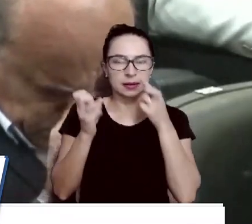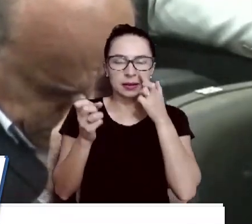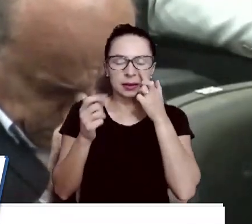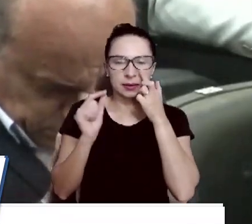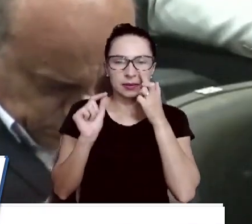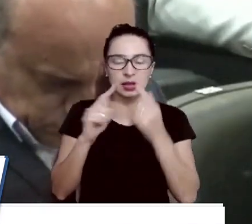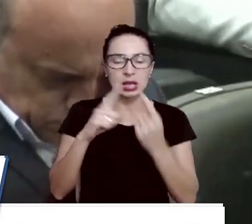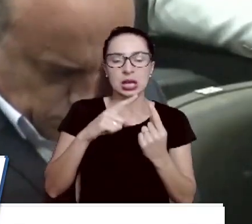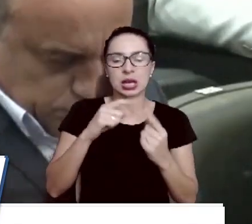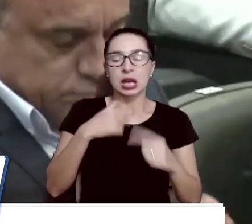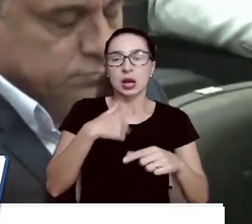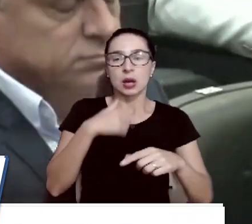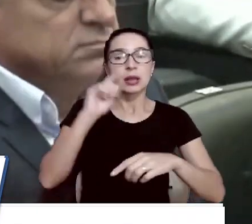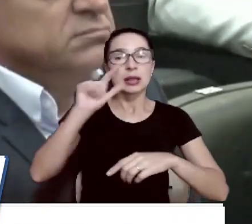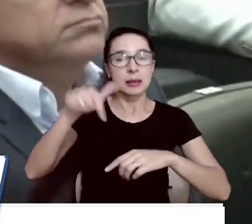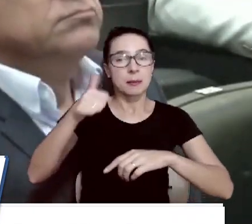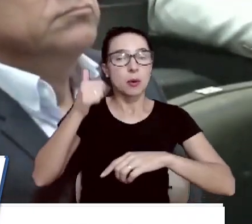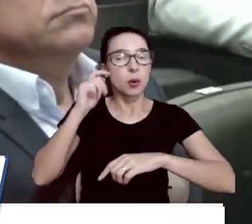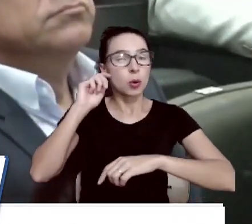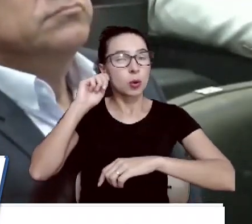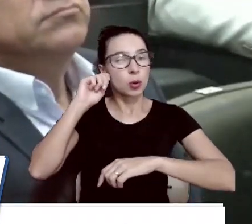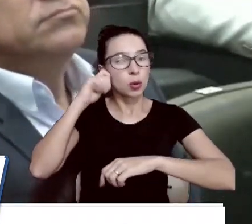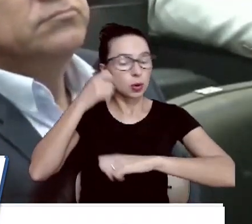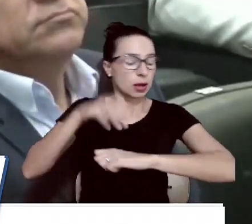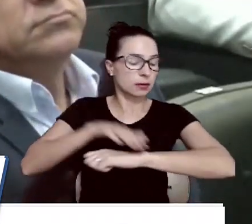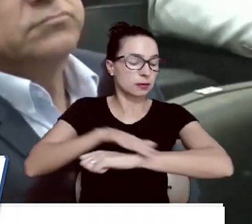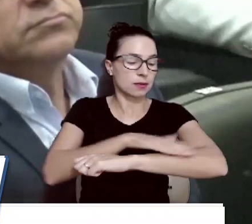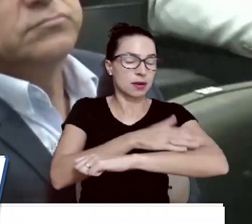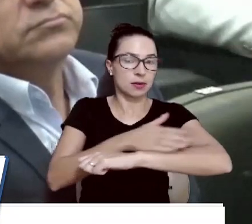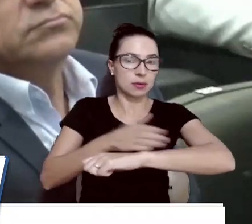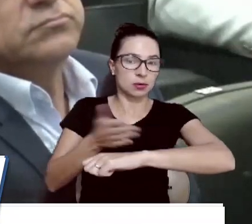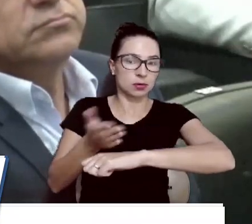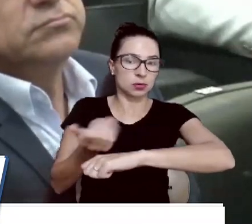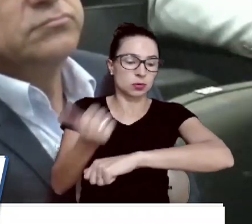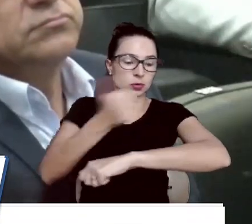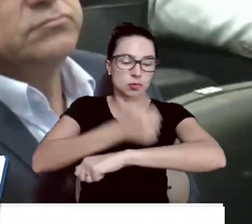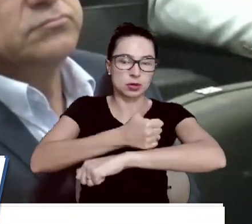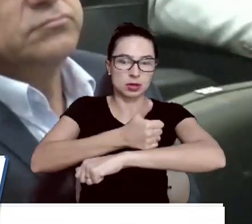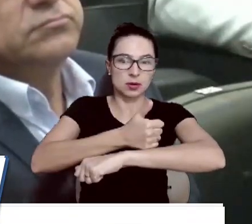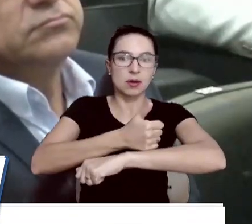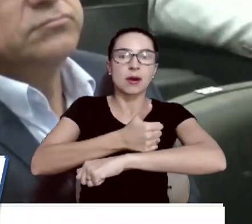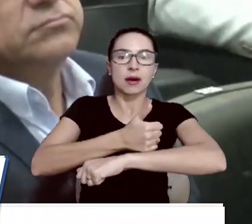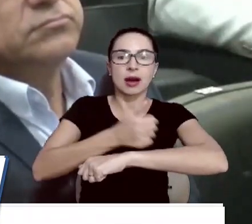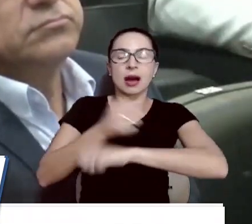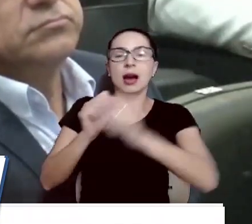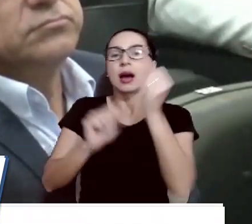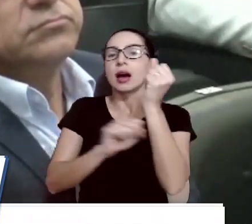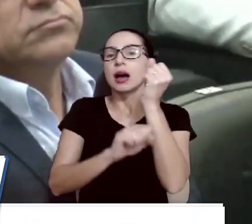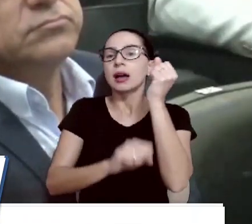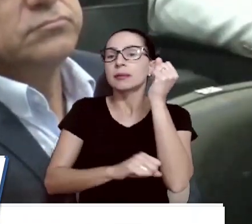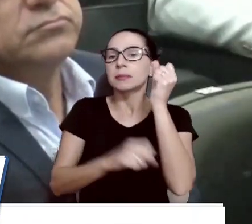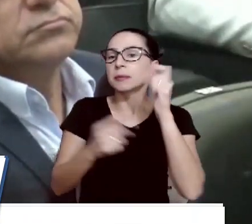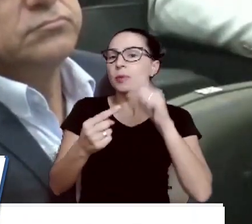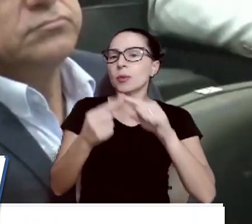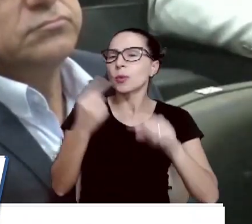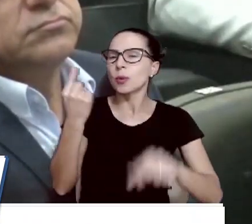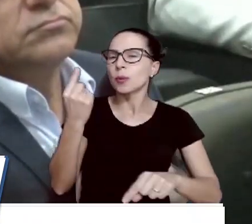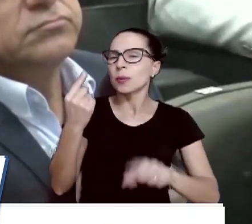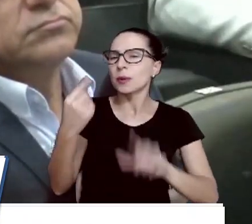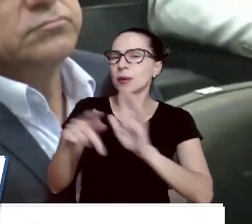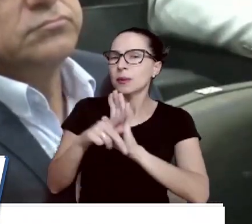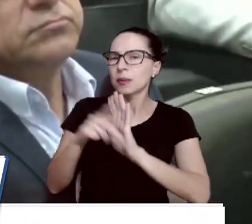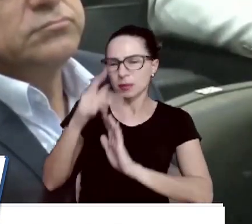asfalto que é colocado pela Sabesp é diferente do asfalto que é colocado pela prefeitura. É